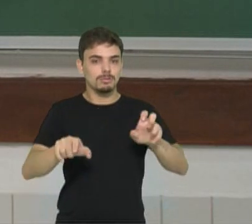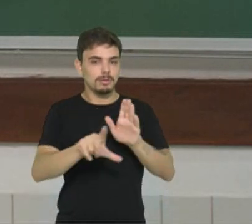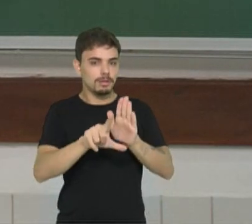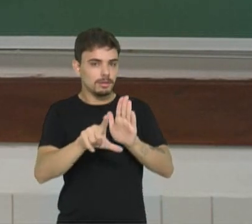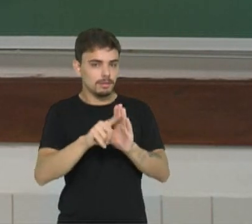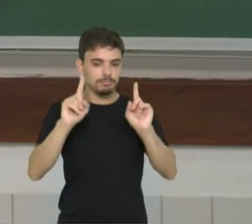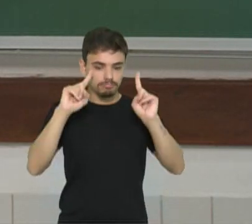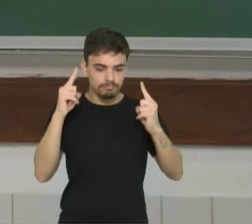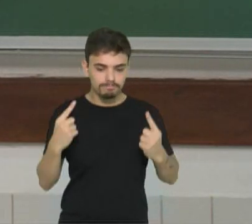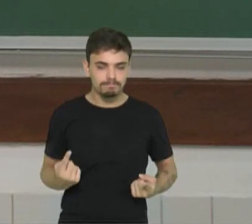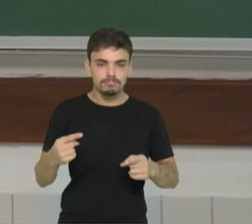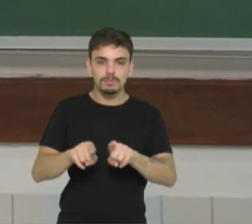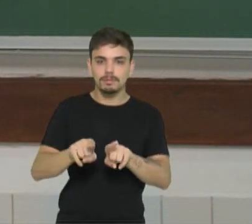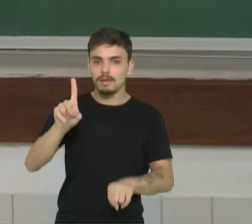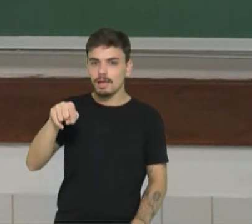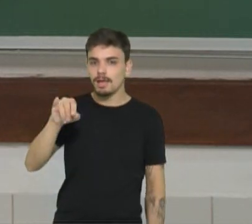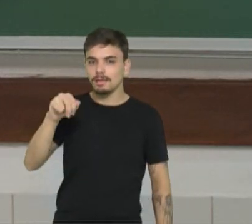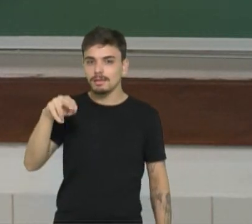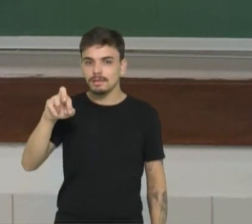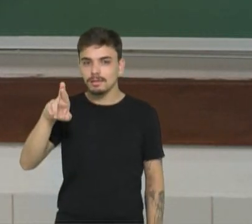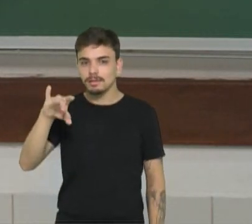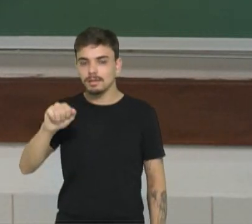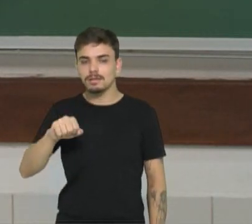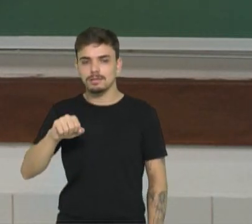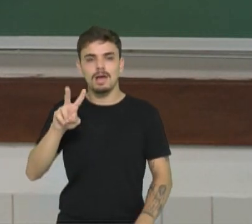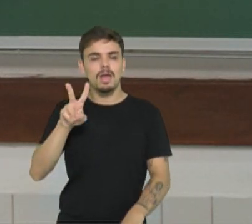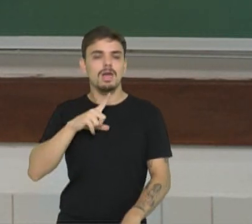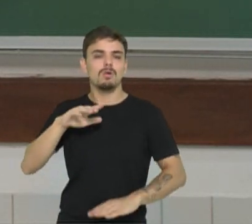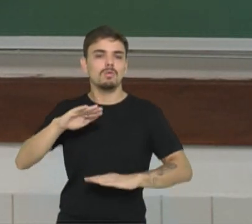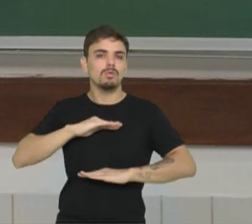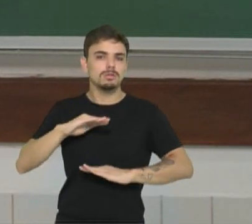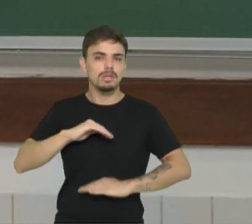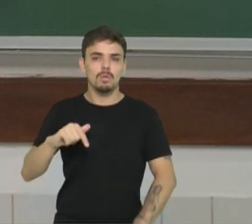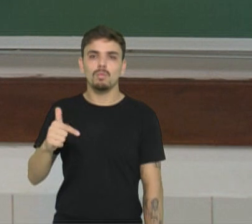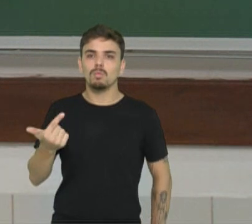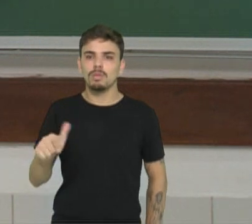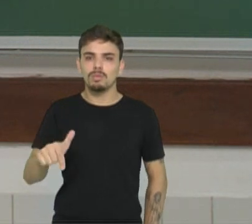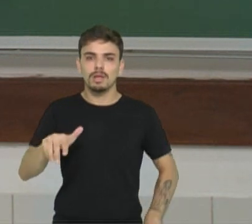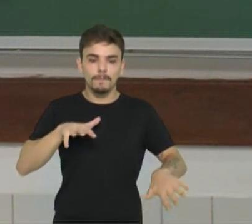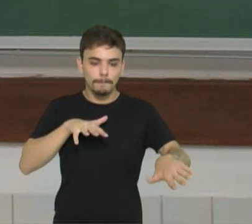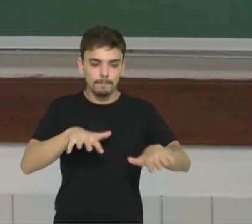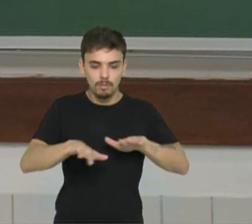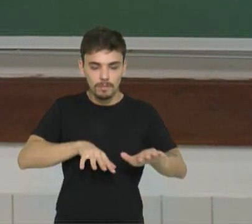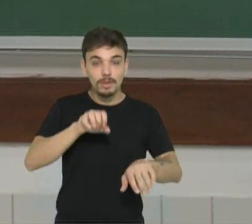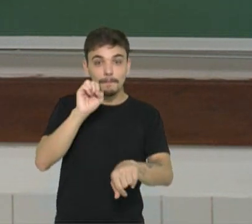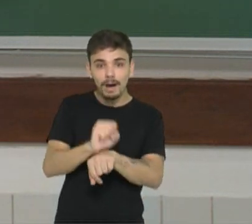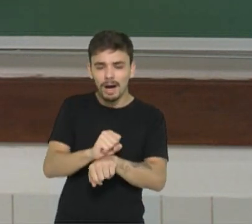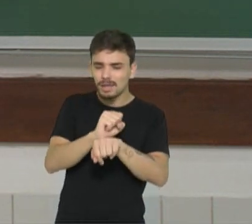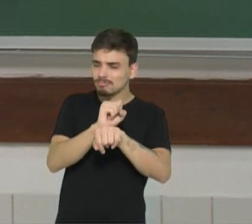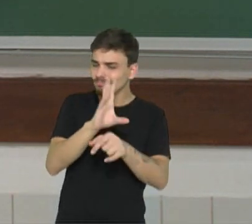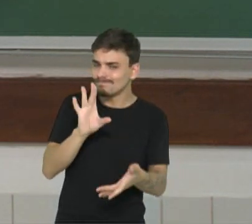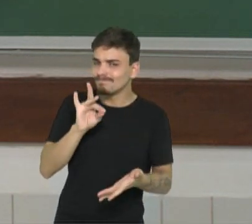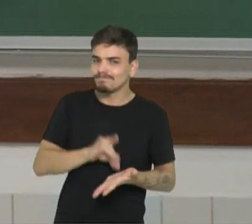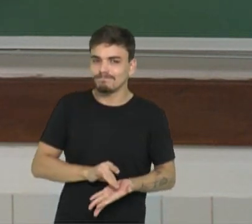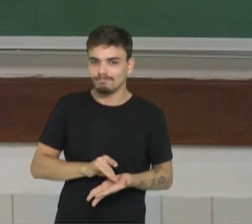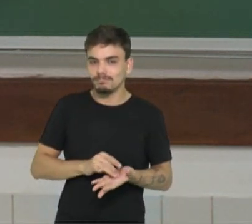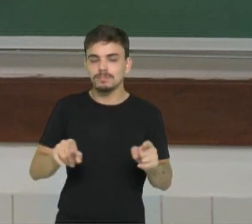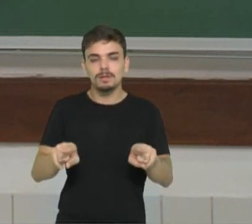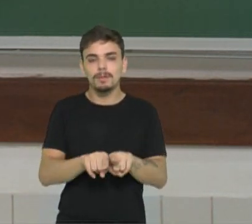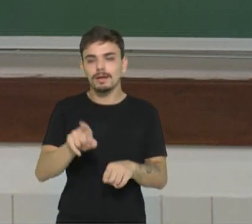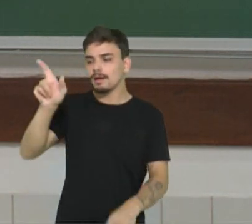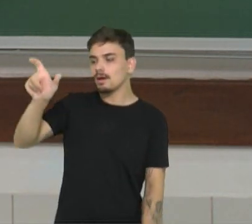que inércia é uma condição em que não se tem nenhum movimento. É uma condição de repouso total. Então, quando o John